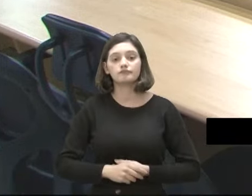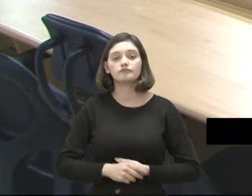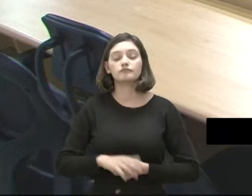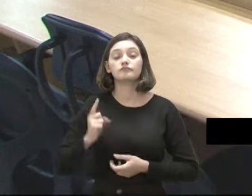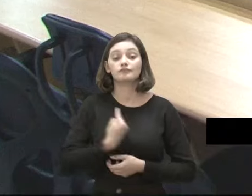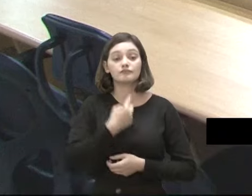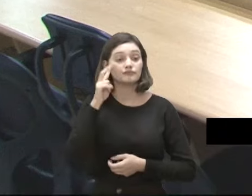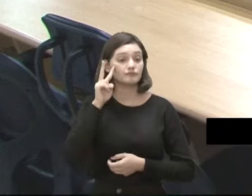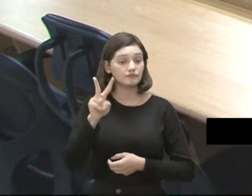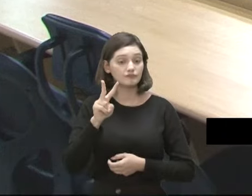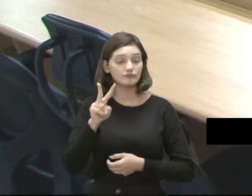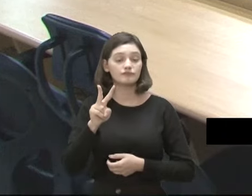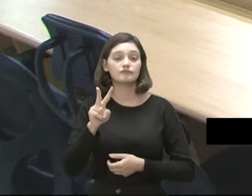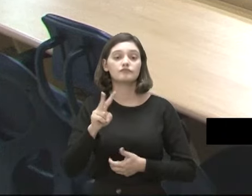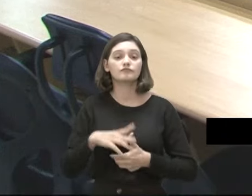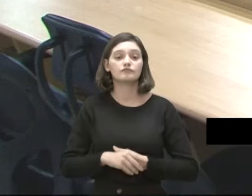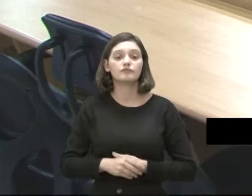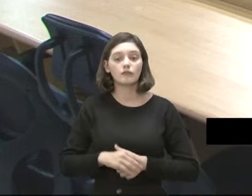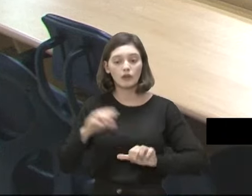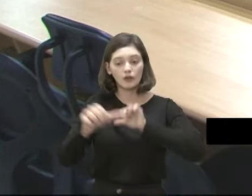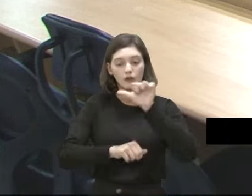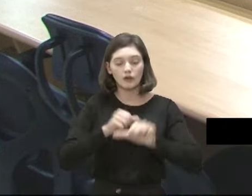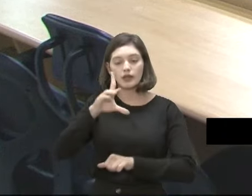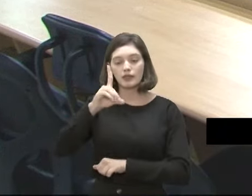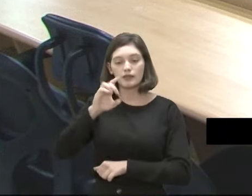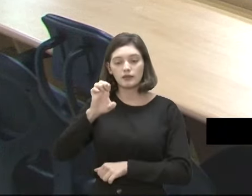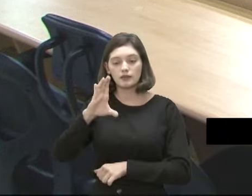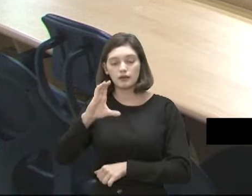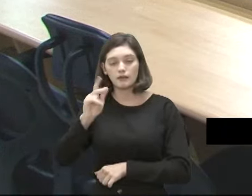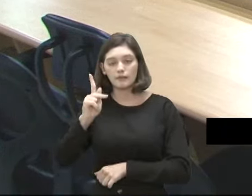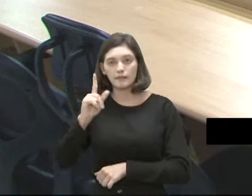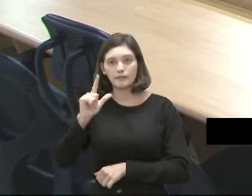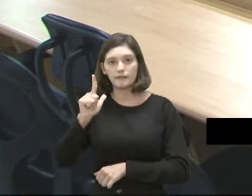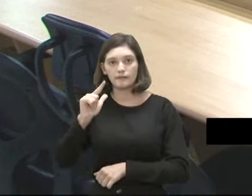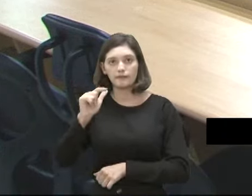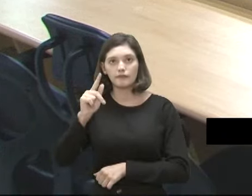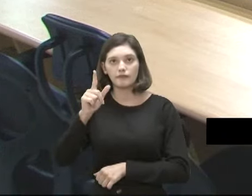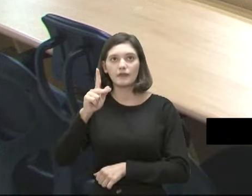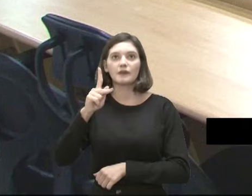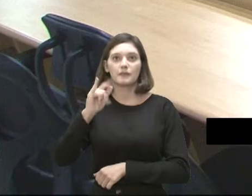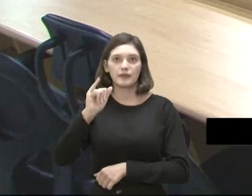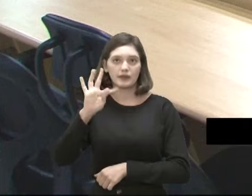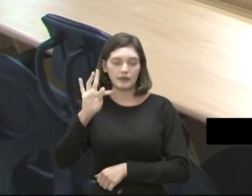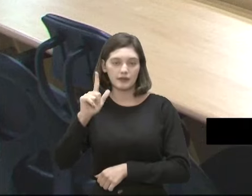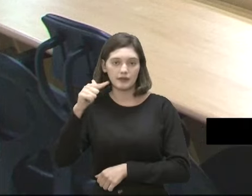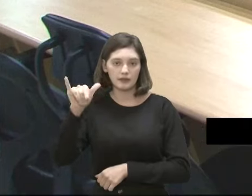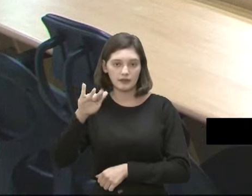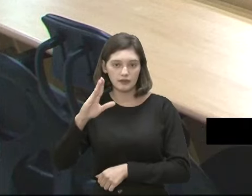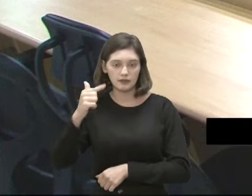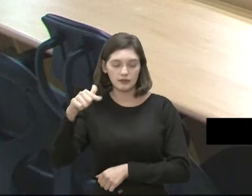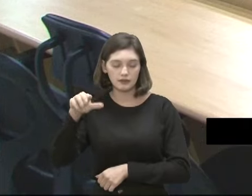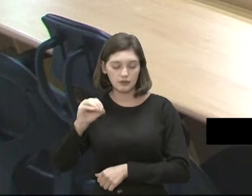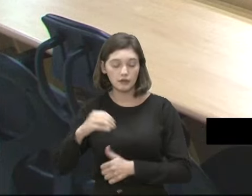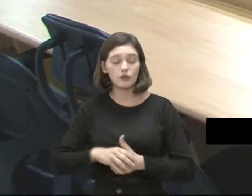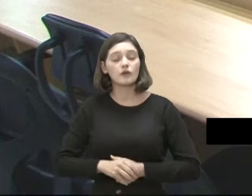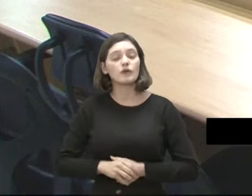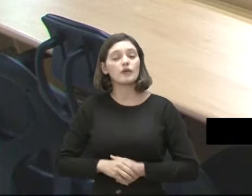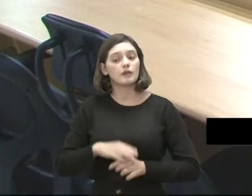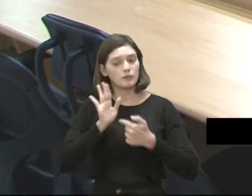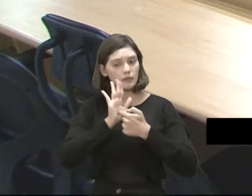que a gente estava descapitalizando cada vez mais o Instituto, né, e até olhando a tabela aqui na apresentação, na página 50, ele mostra isso,